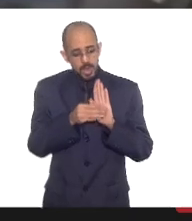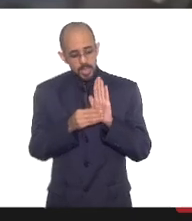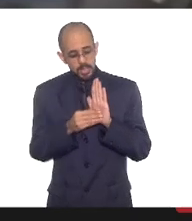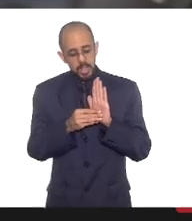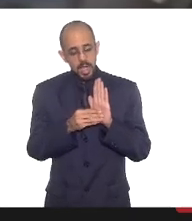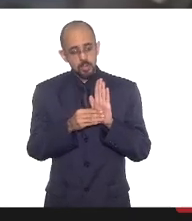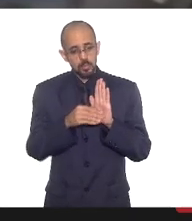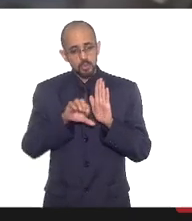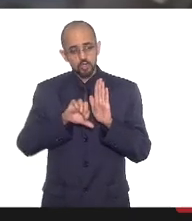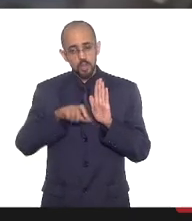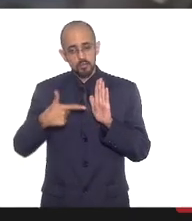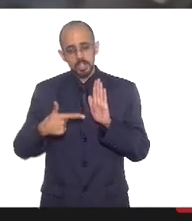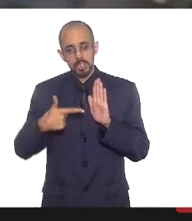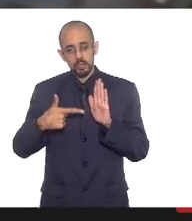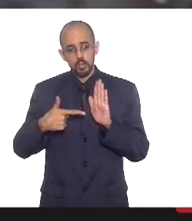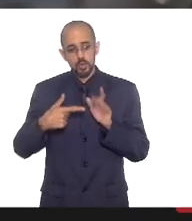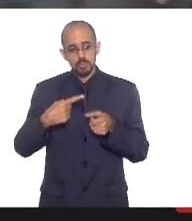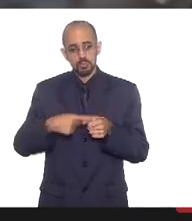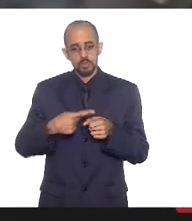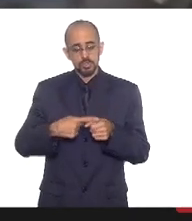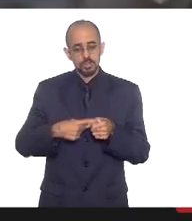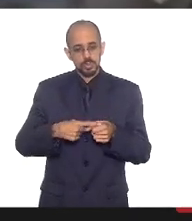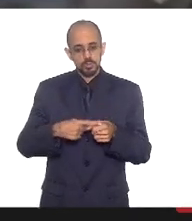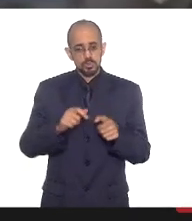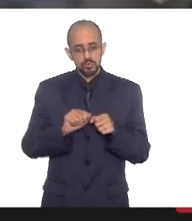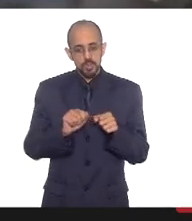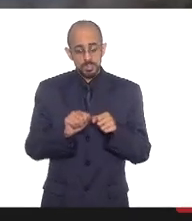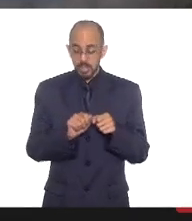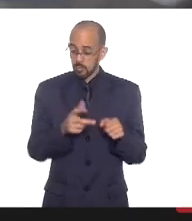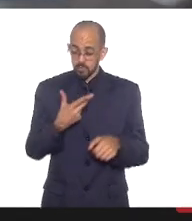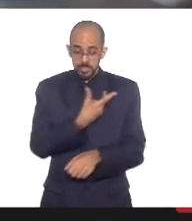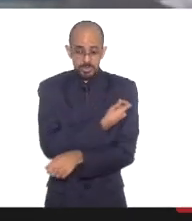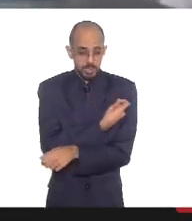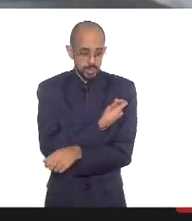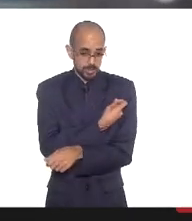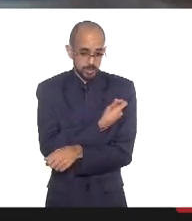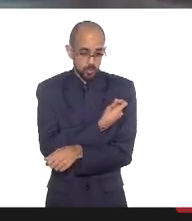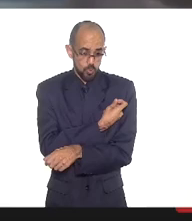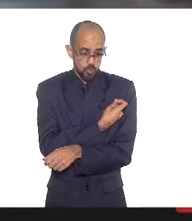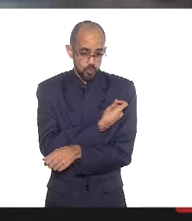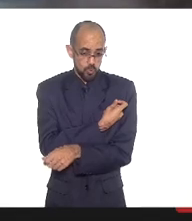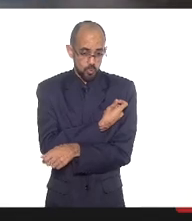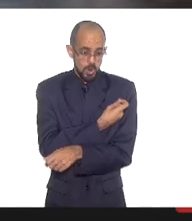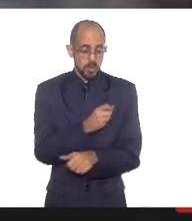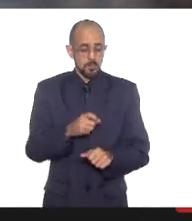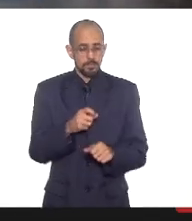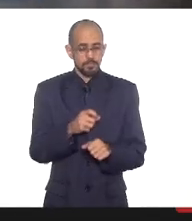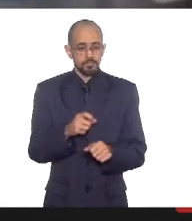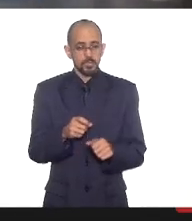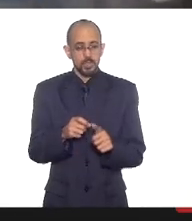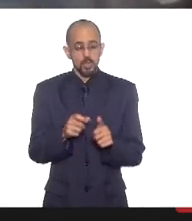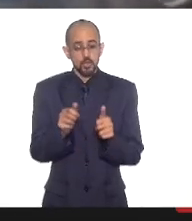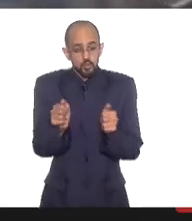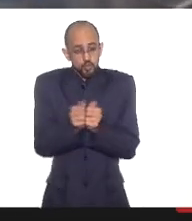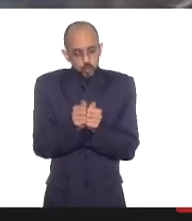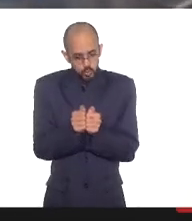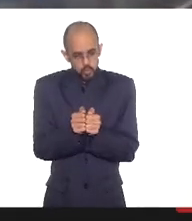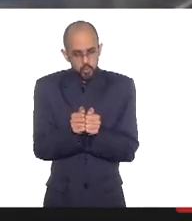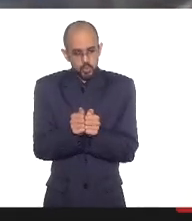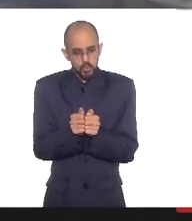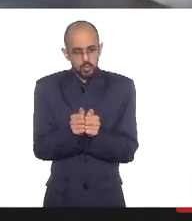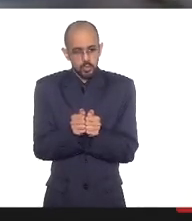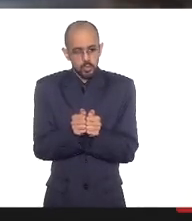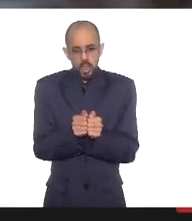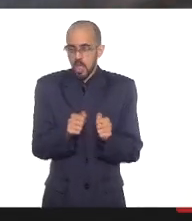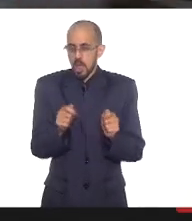92 municípios possam superiores posso fazer a vacinação de forma relativamente simultâneo uma vez não dá